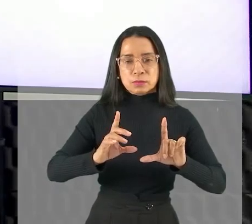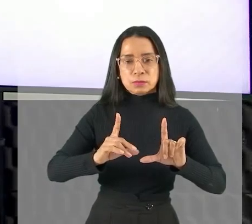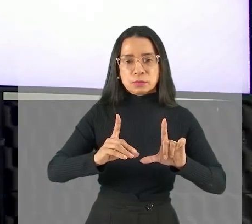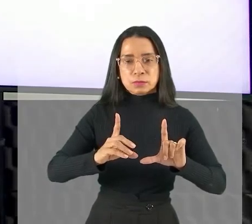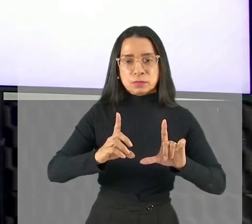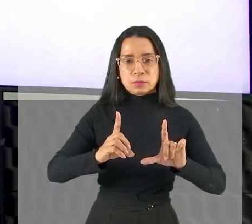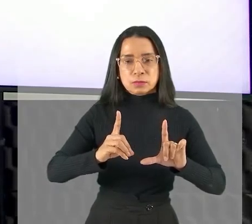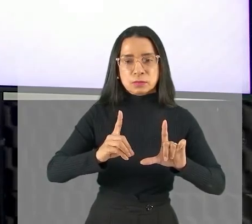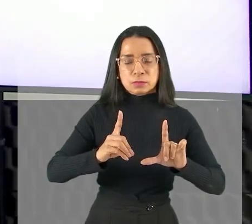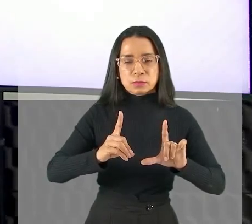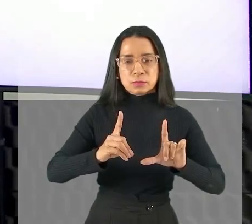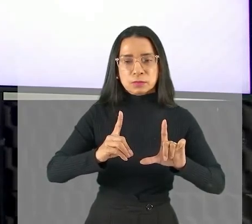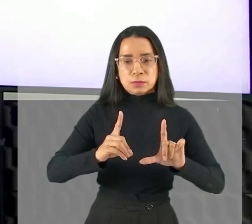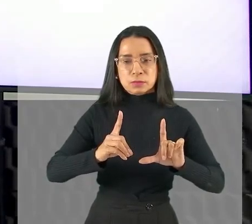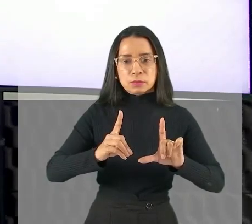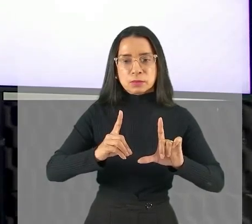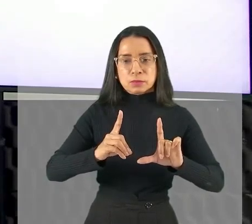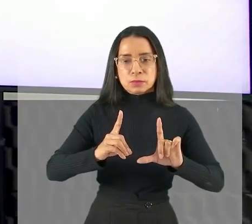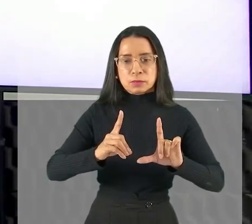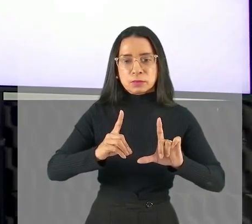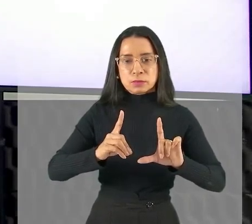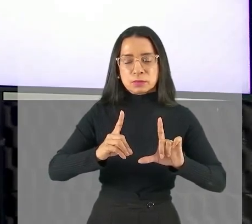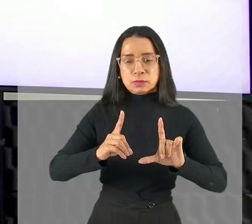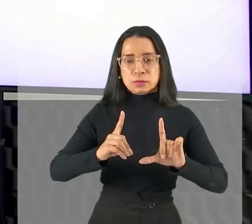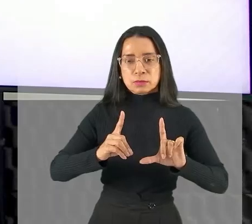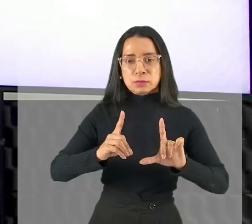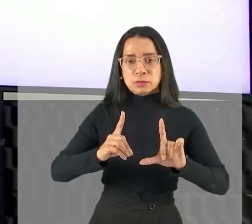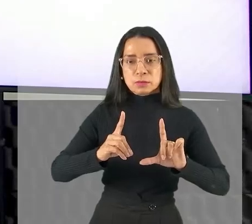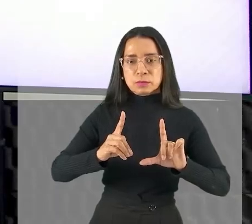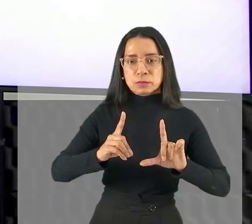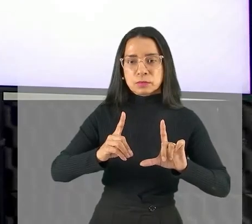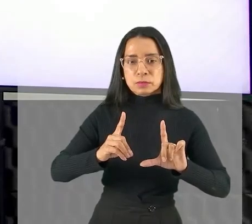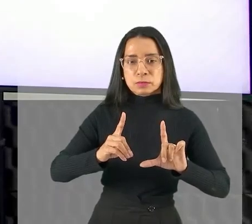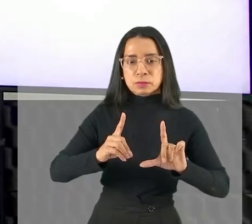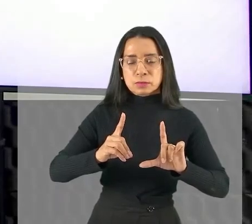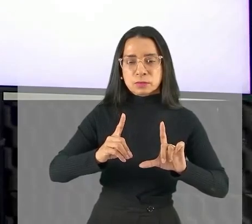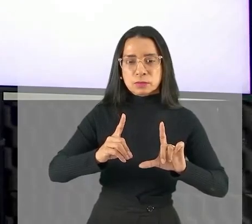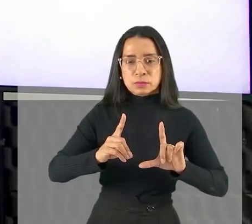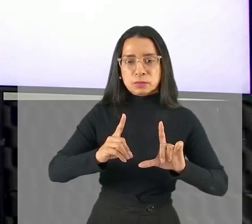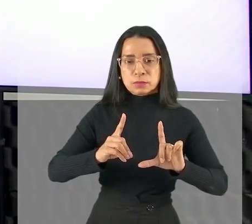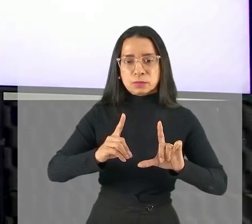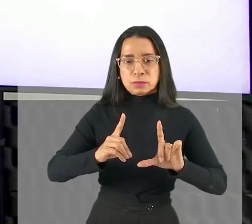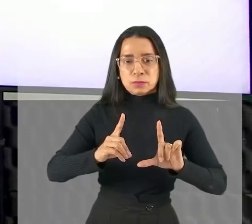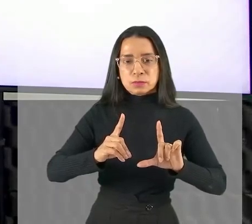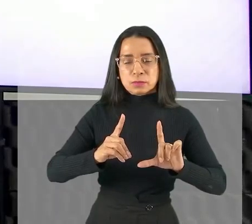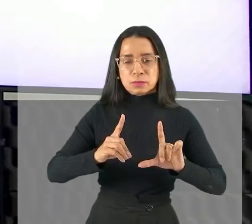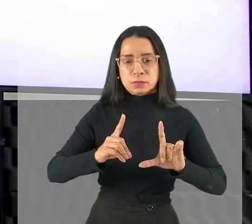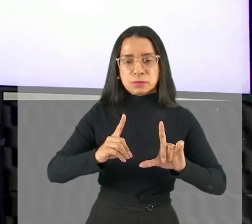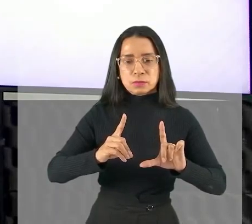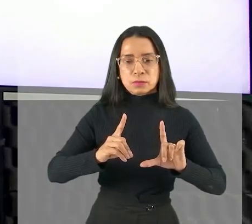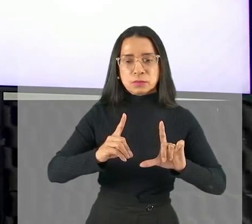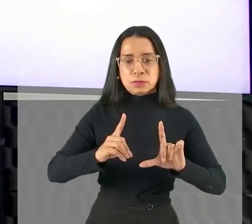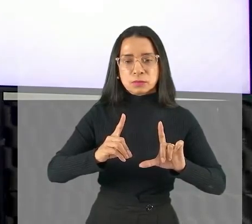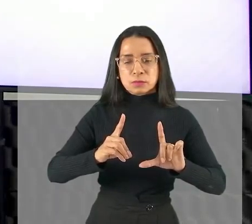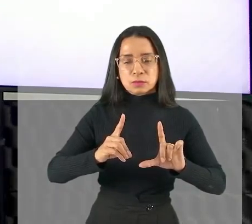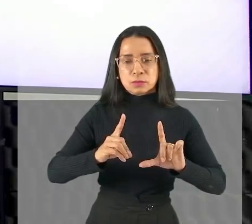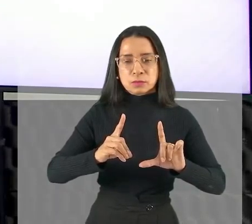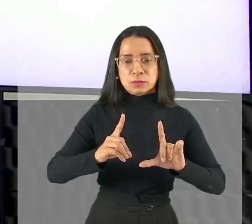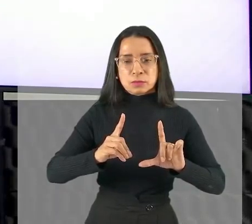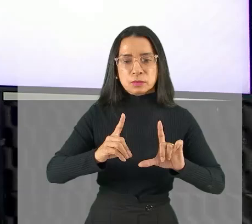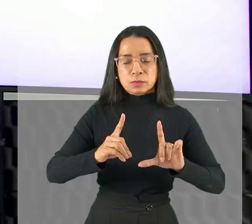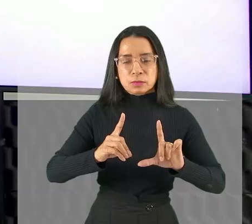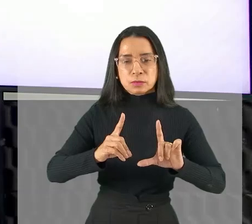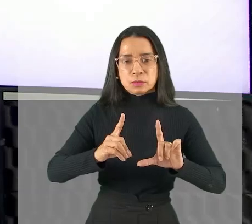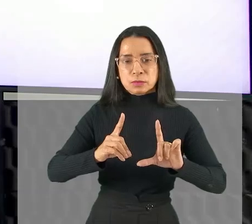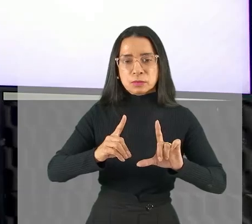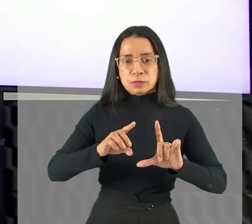eterno. Alternativa D. Naquele tempo, contava apenas uns 15 ou 16 anos. Alternativa